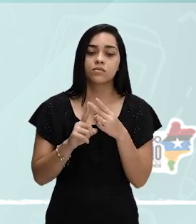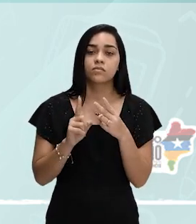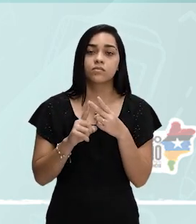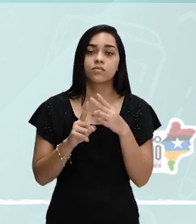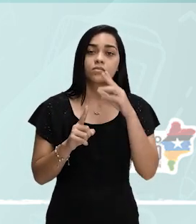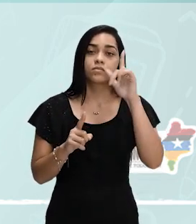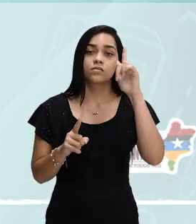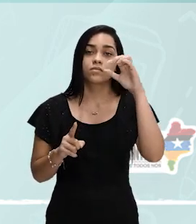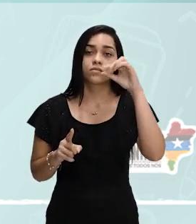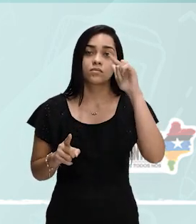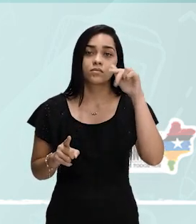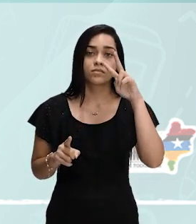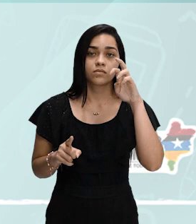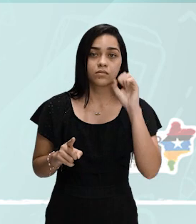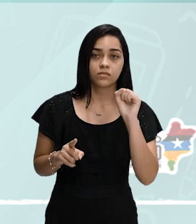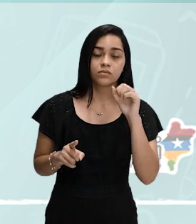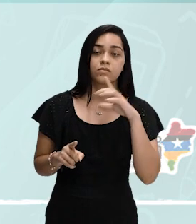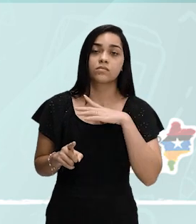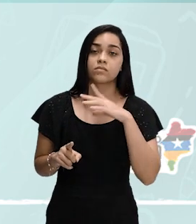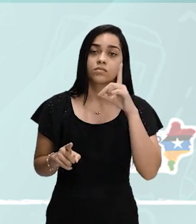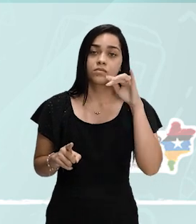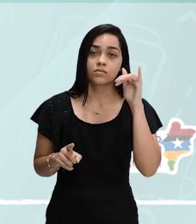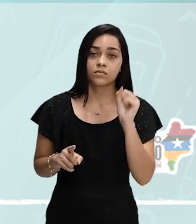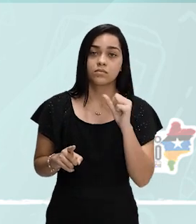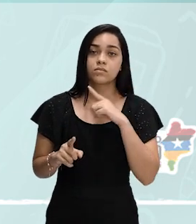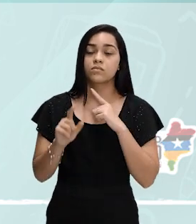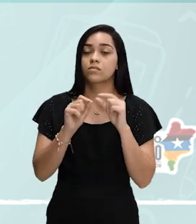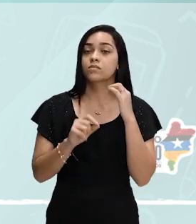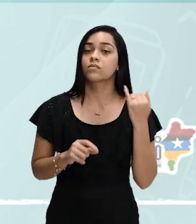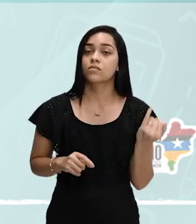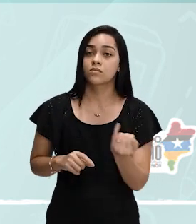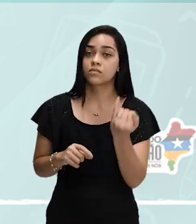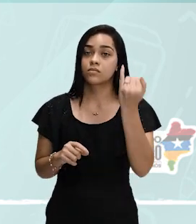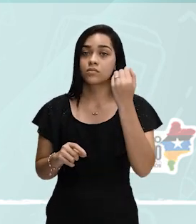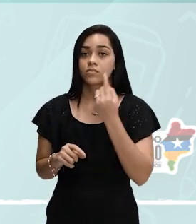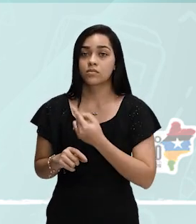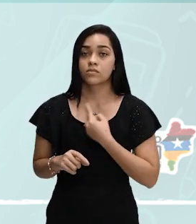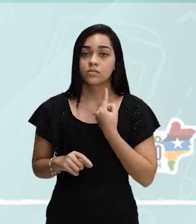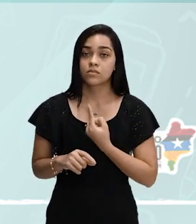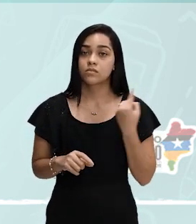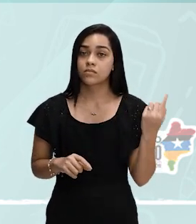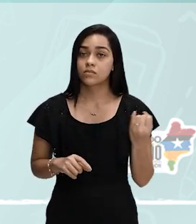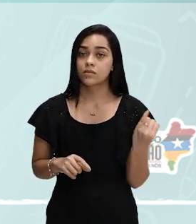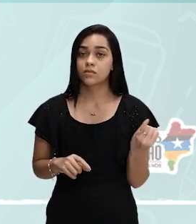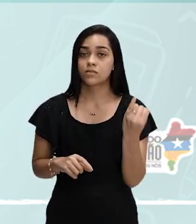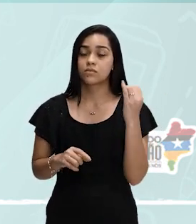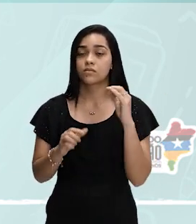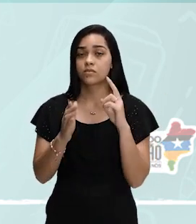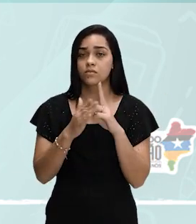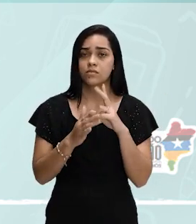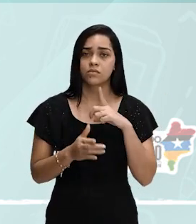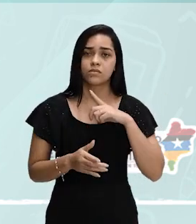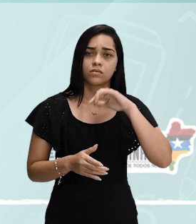haviam difundido em sua obra a importância da singularidade do índio. Foi, contudo,